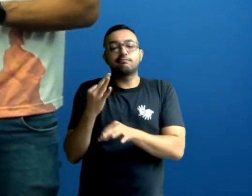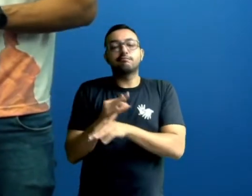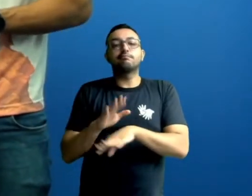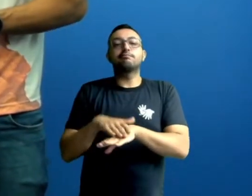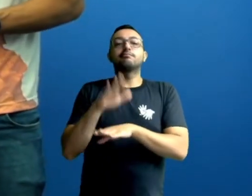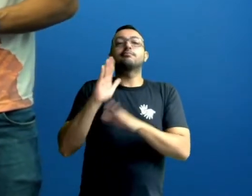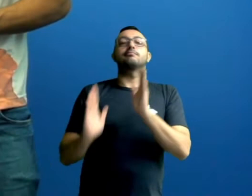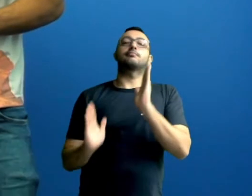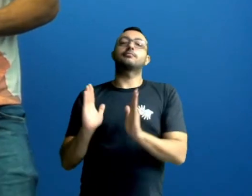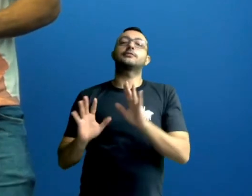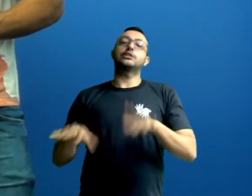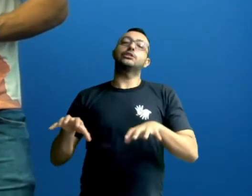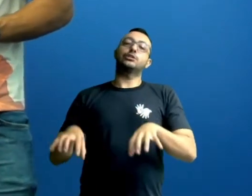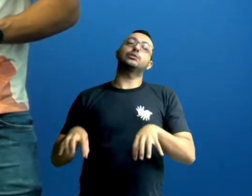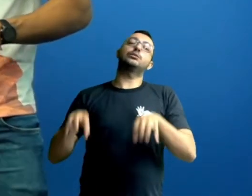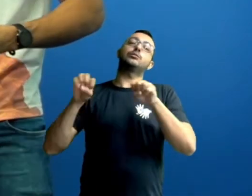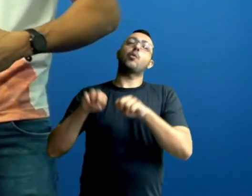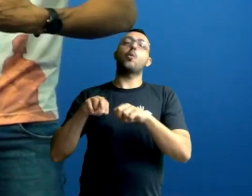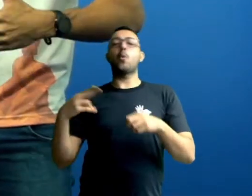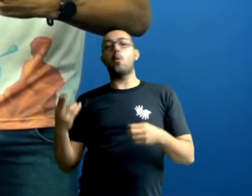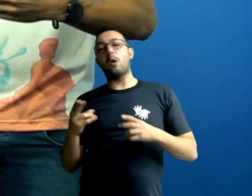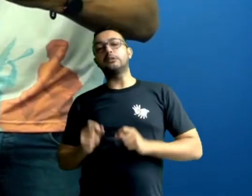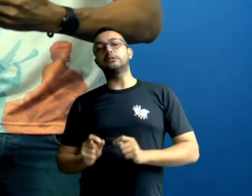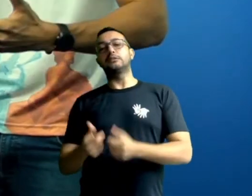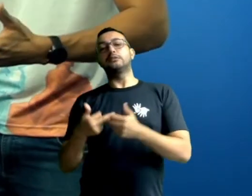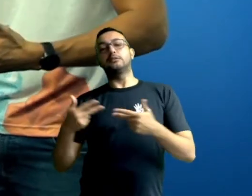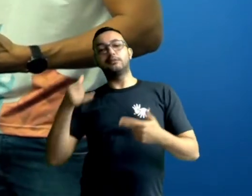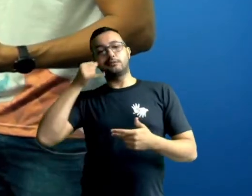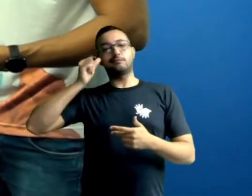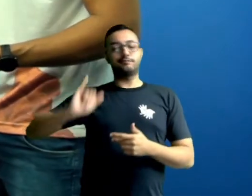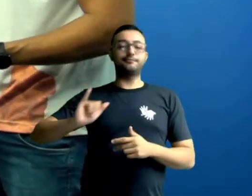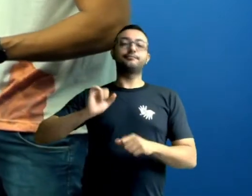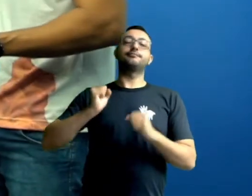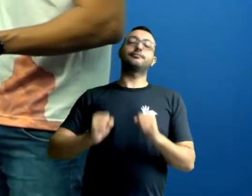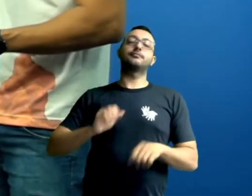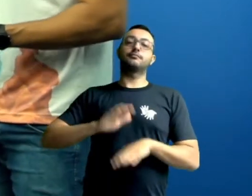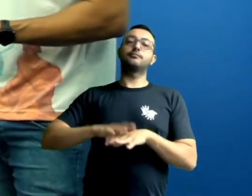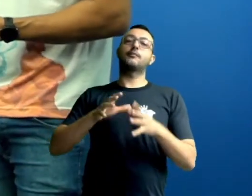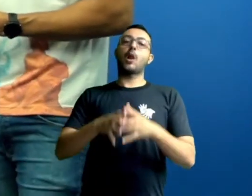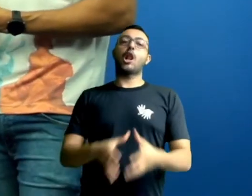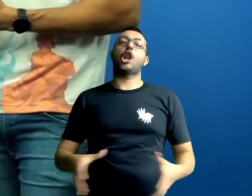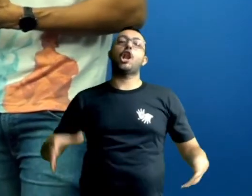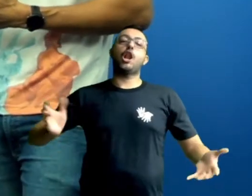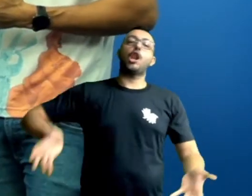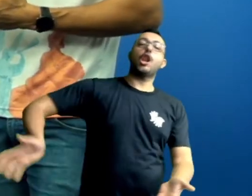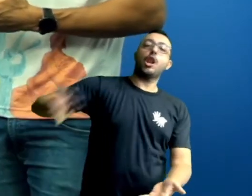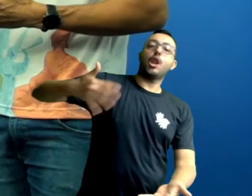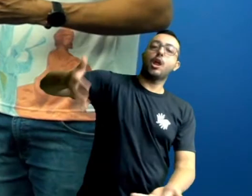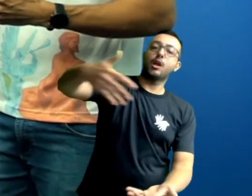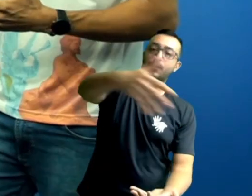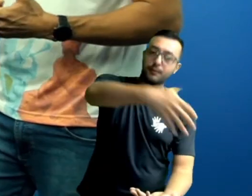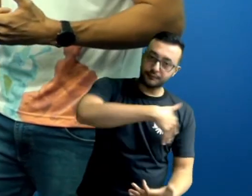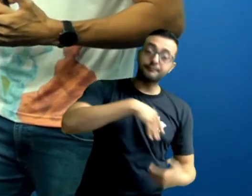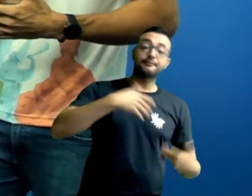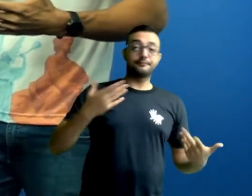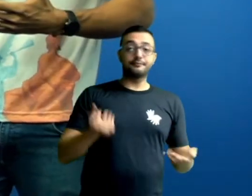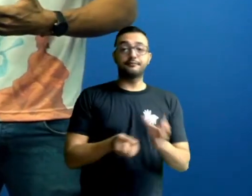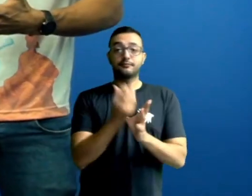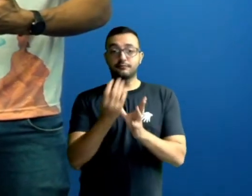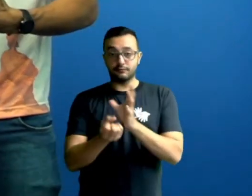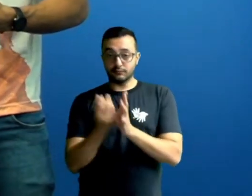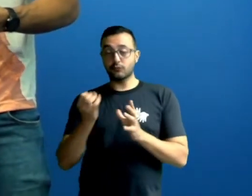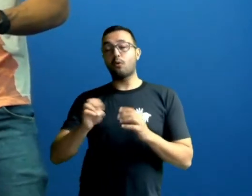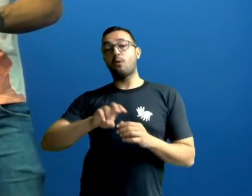a um determinado agente patogênico, tá certo? E então aumentar a produtividade. Então surge aí o conceito de plantas